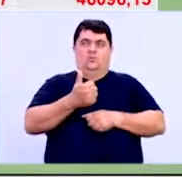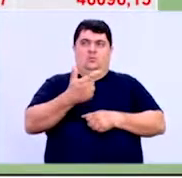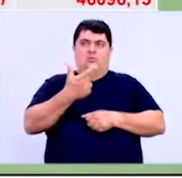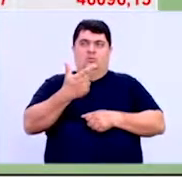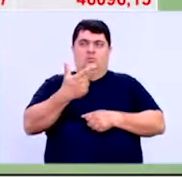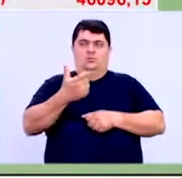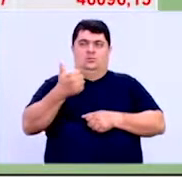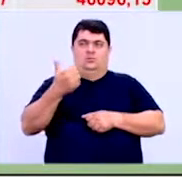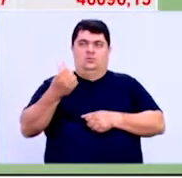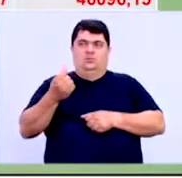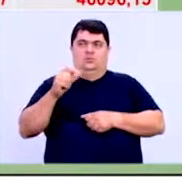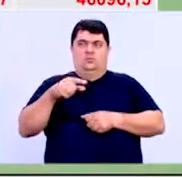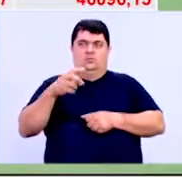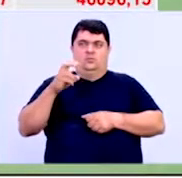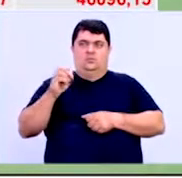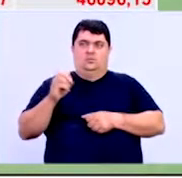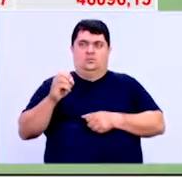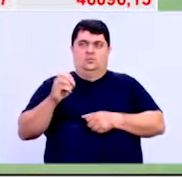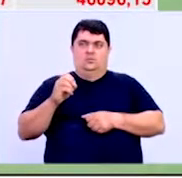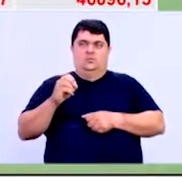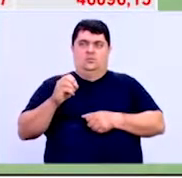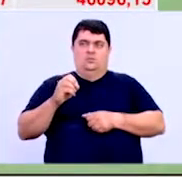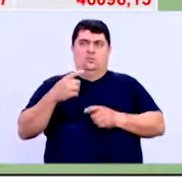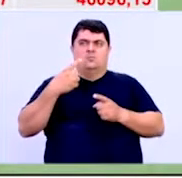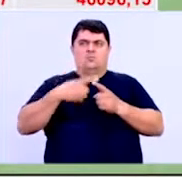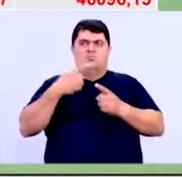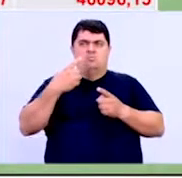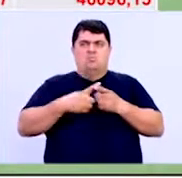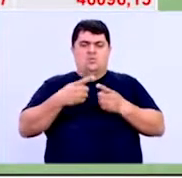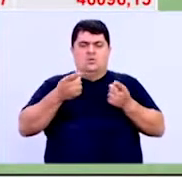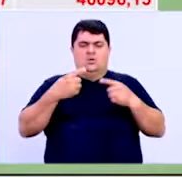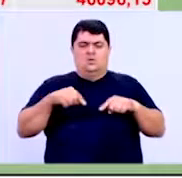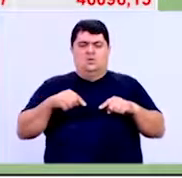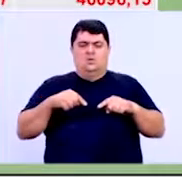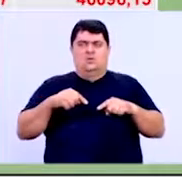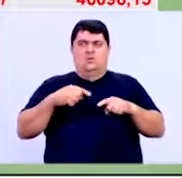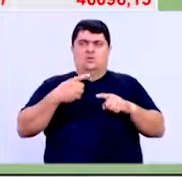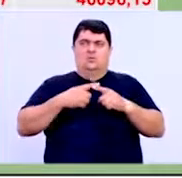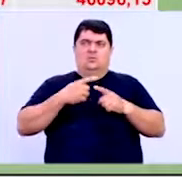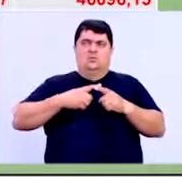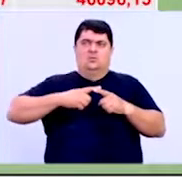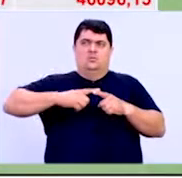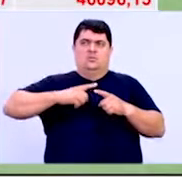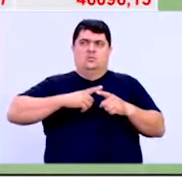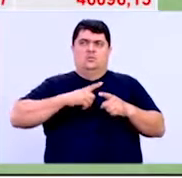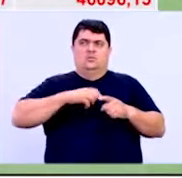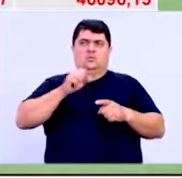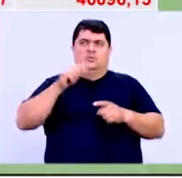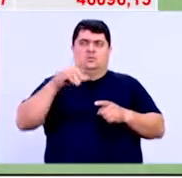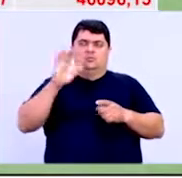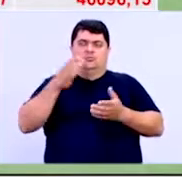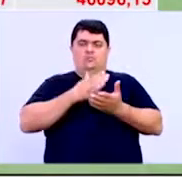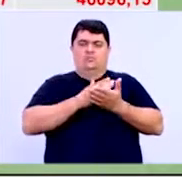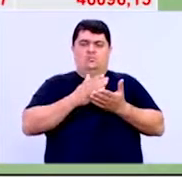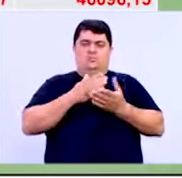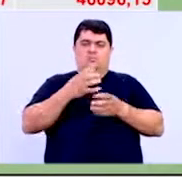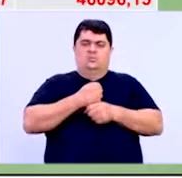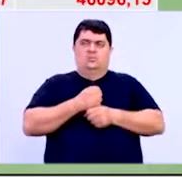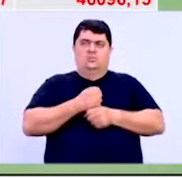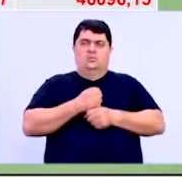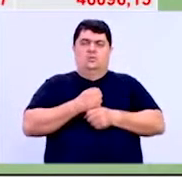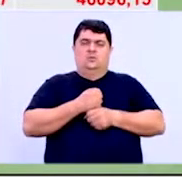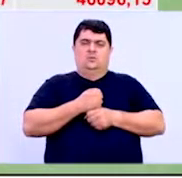de entradas. A pergunta é, por que esse? Sendo necessariamente que o saldo inicial já foi somado.